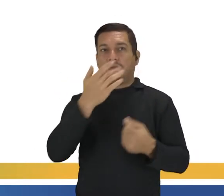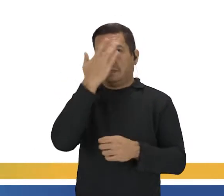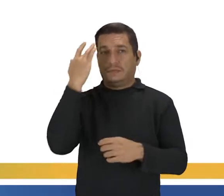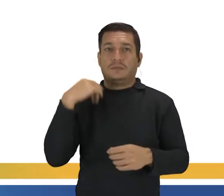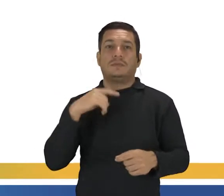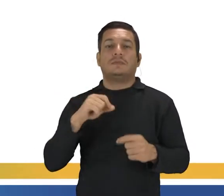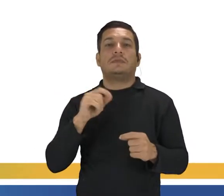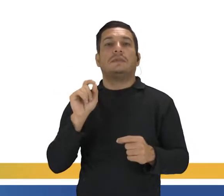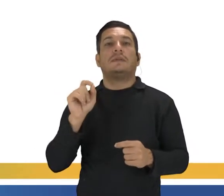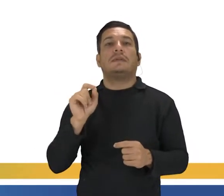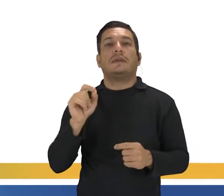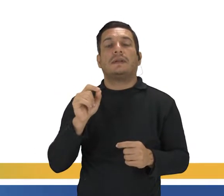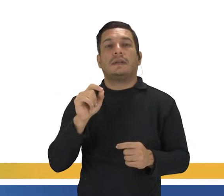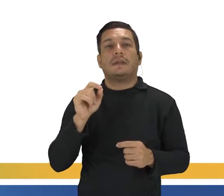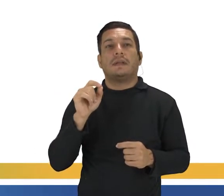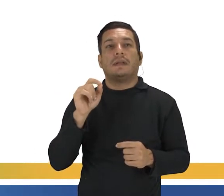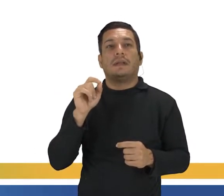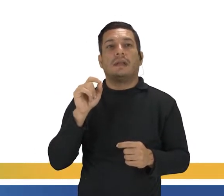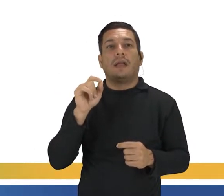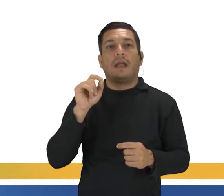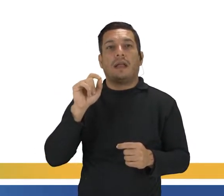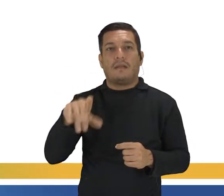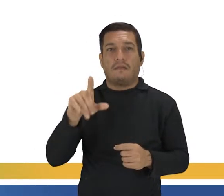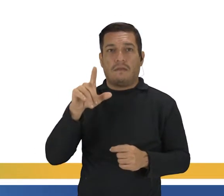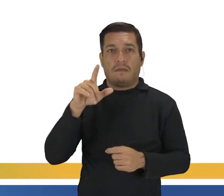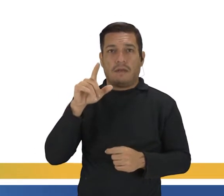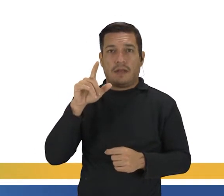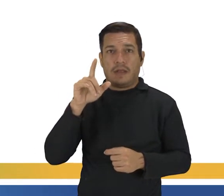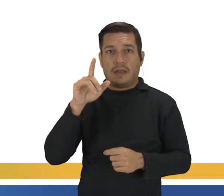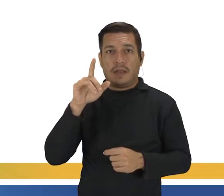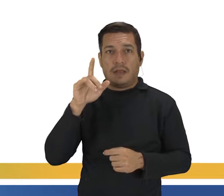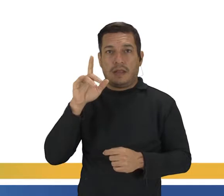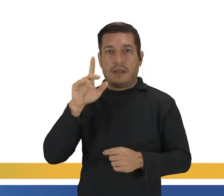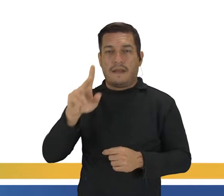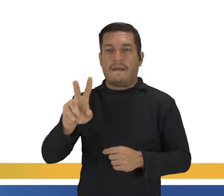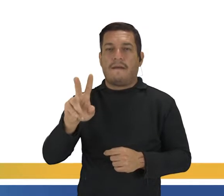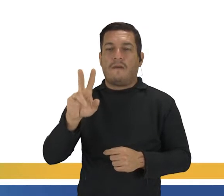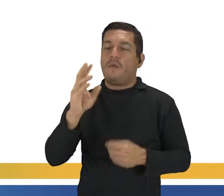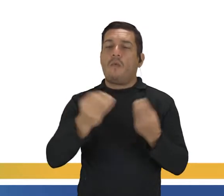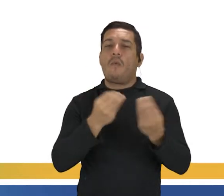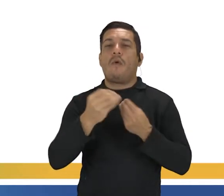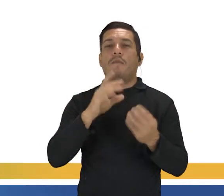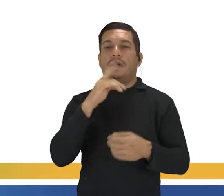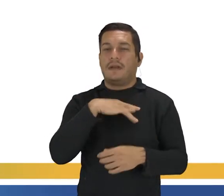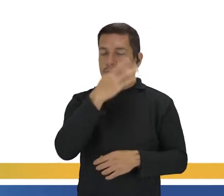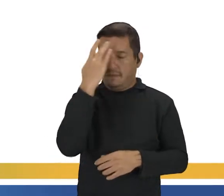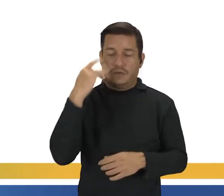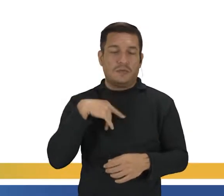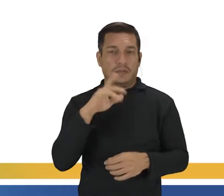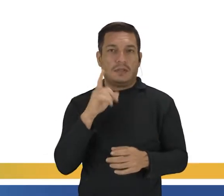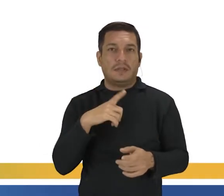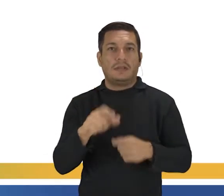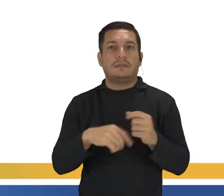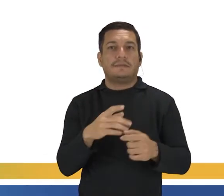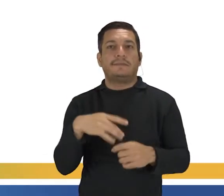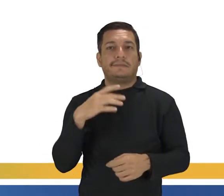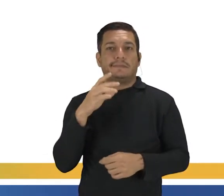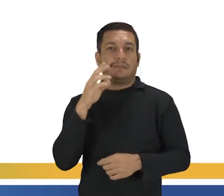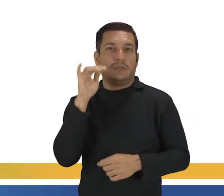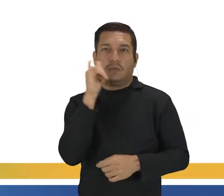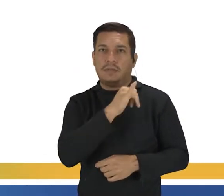encenadores debruçaram-se sobre esta vertente, como o italiano Leone di Sommi,